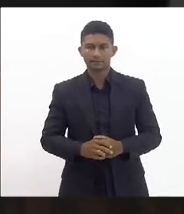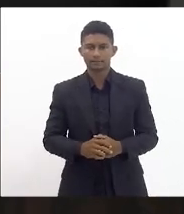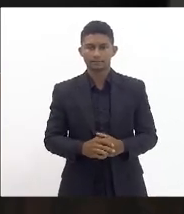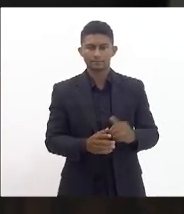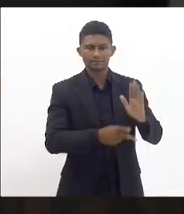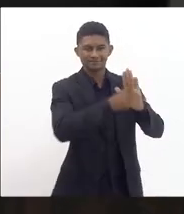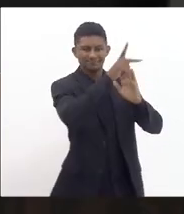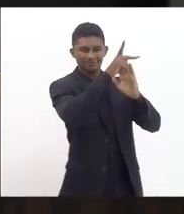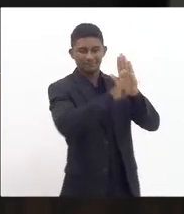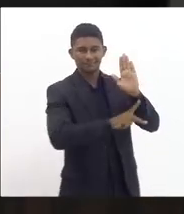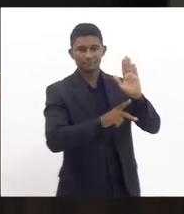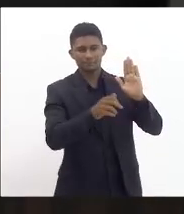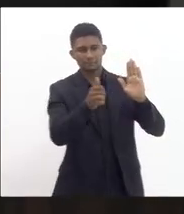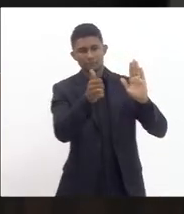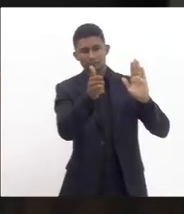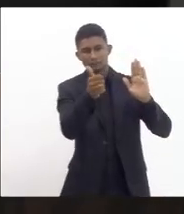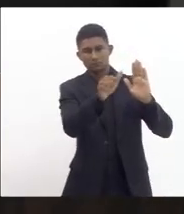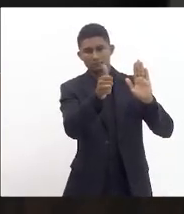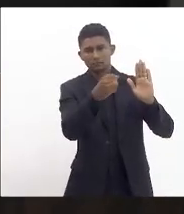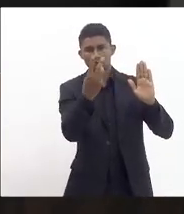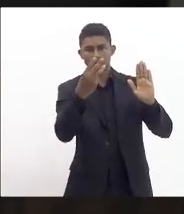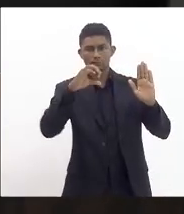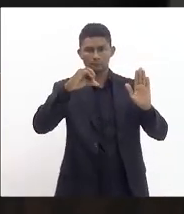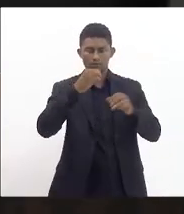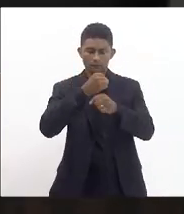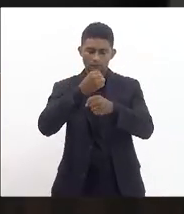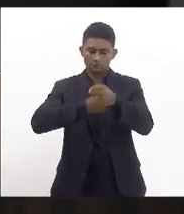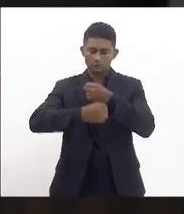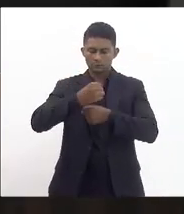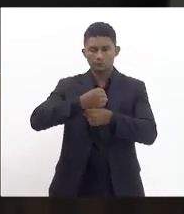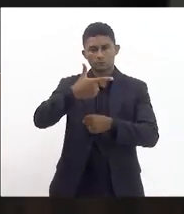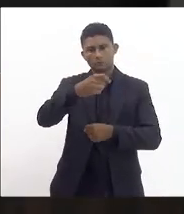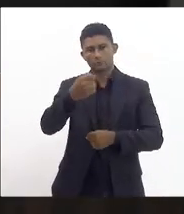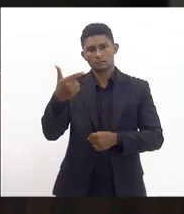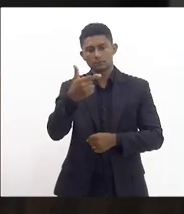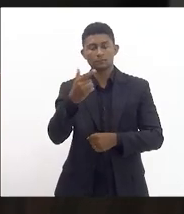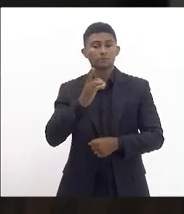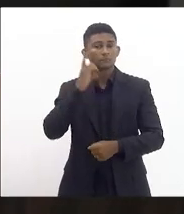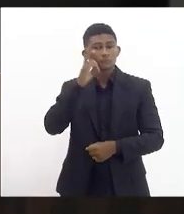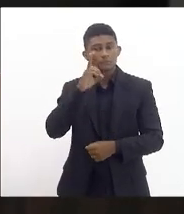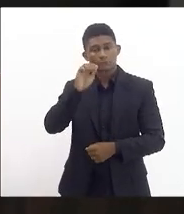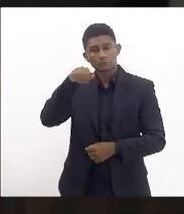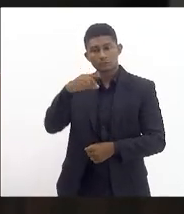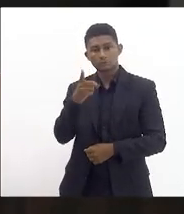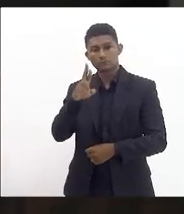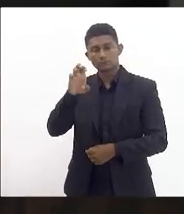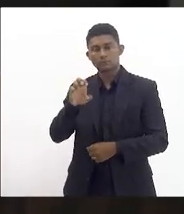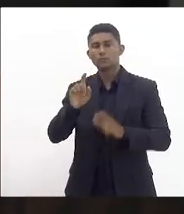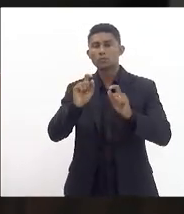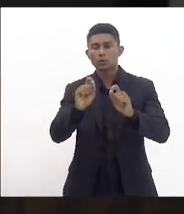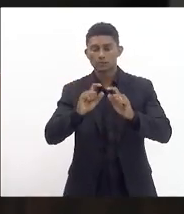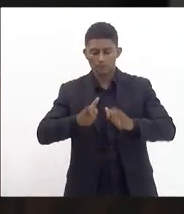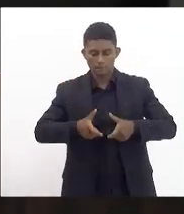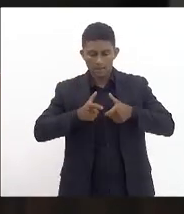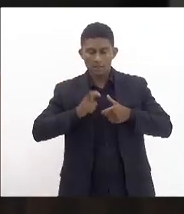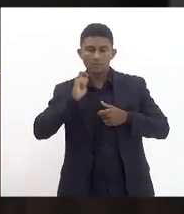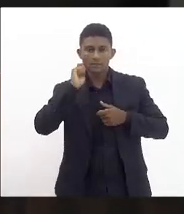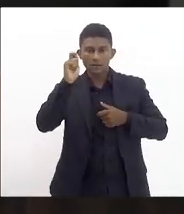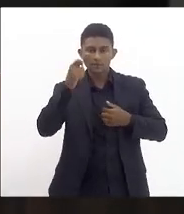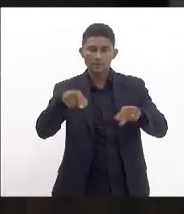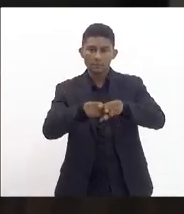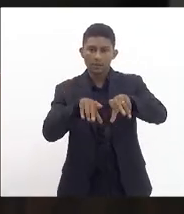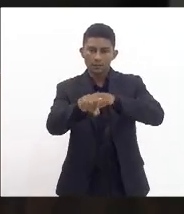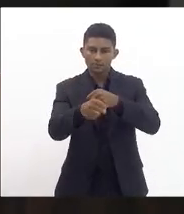Projeto de resolução número 1139/22, de autoria do deputado André Siciliano, que concede medalha Tiradentes, respectivo